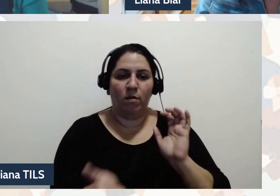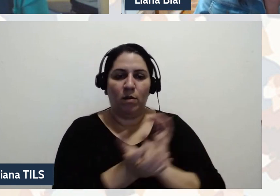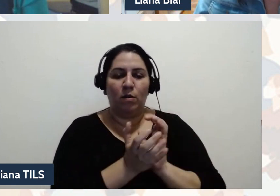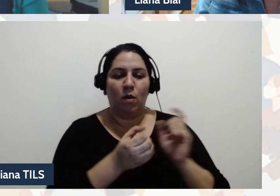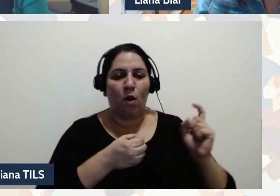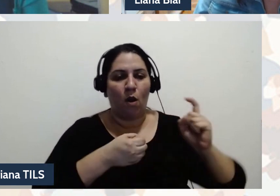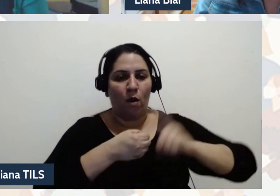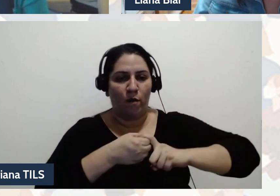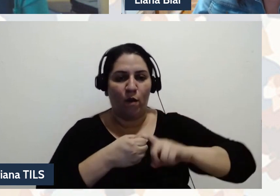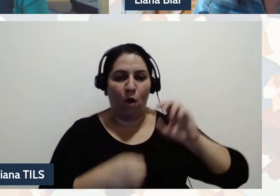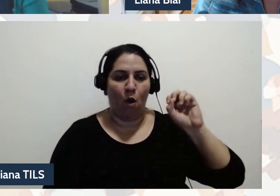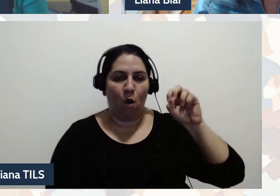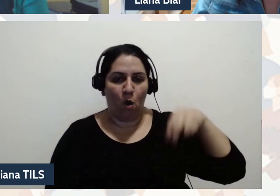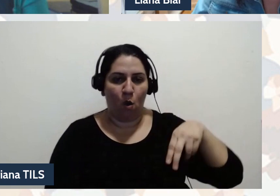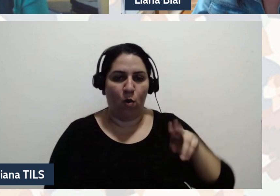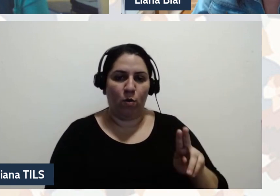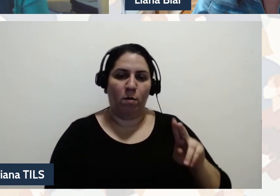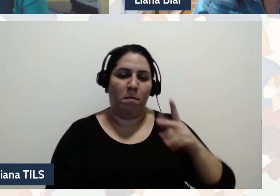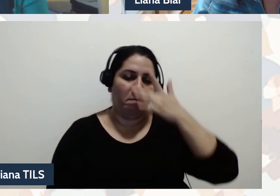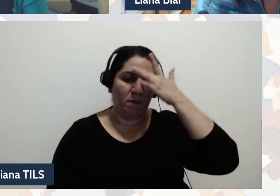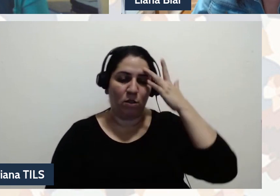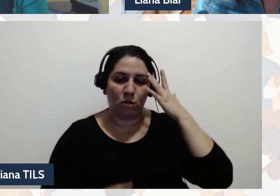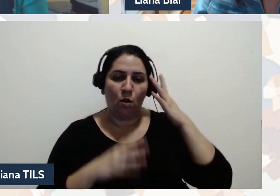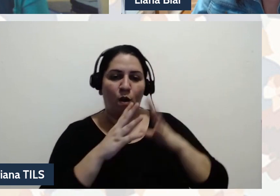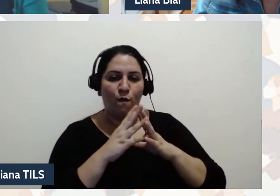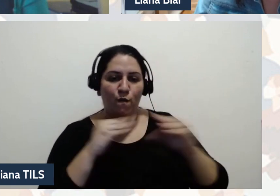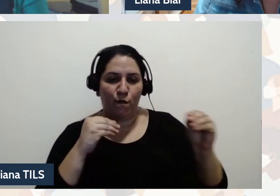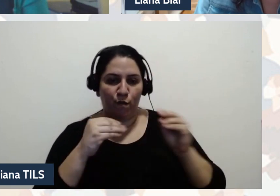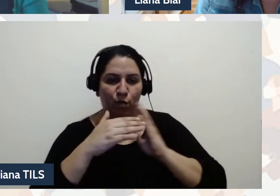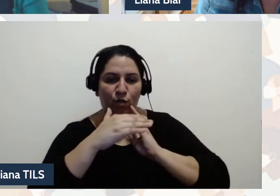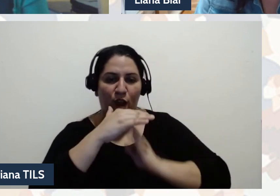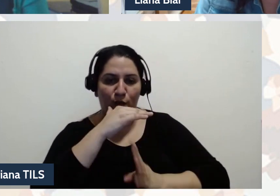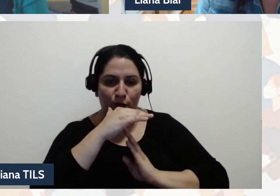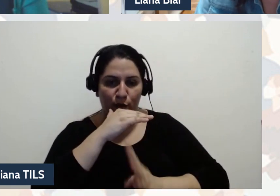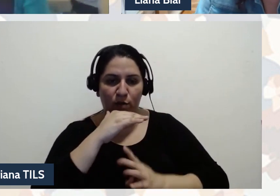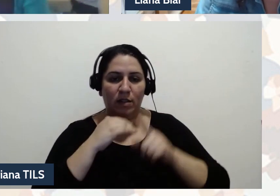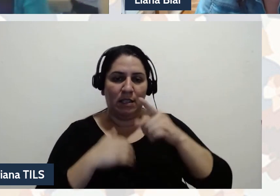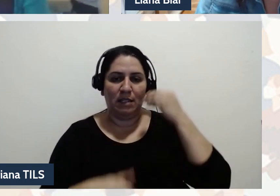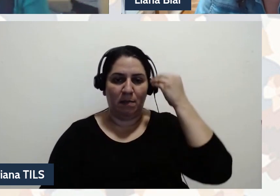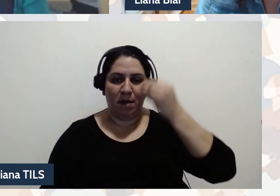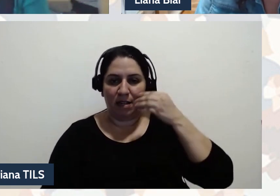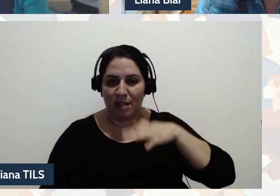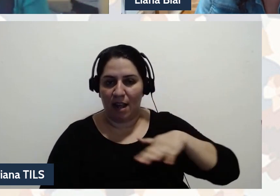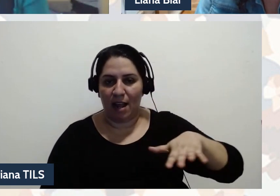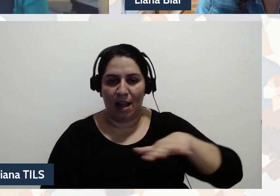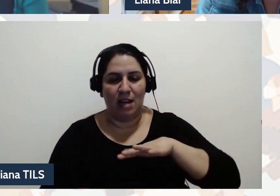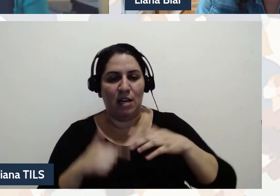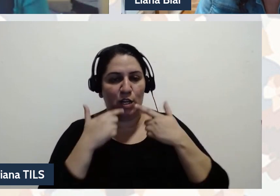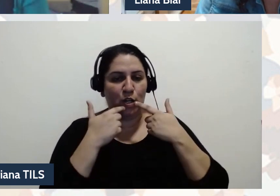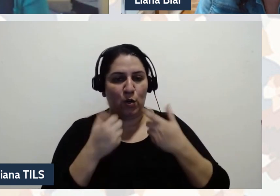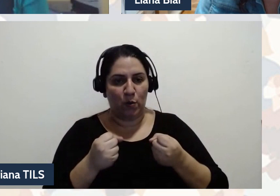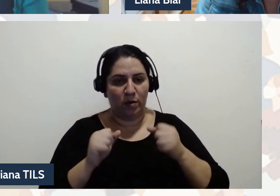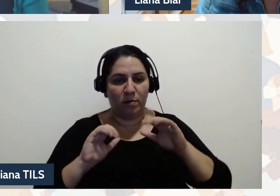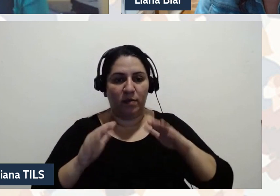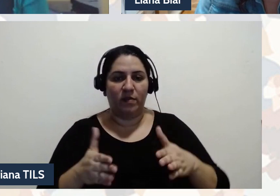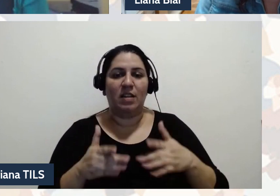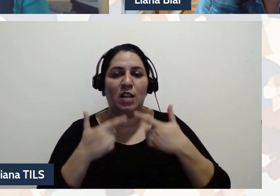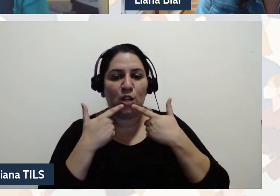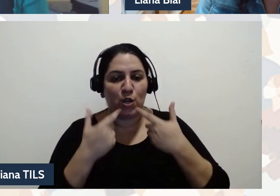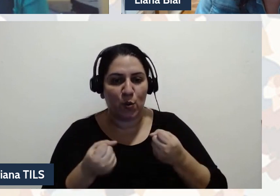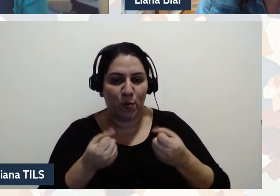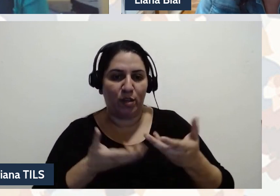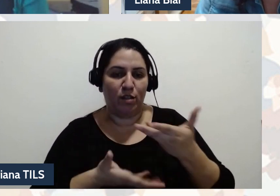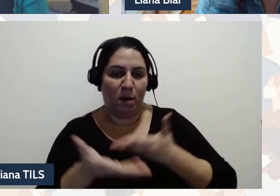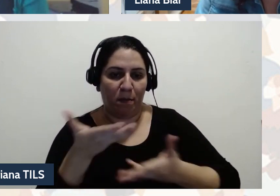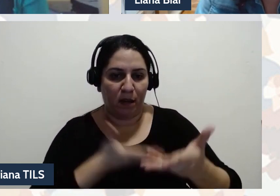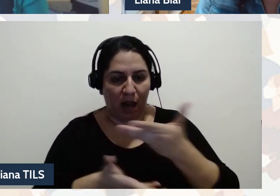Agência da ONU para Refugiados. Tem experiência na área de linguística, com ênfase em linguística aplicada e nos